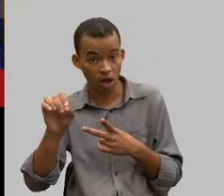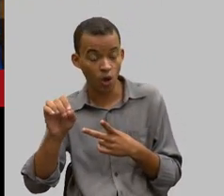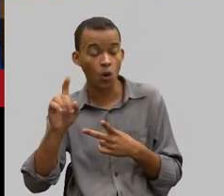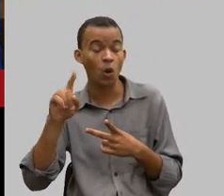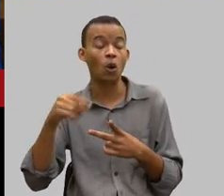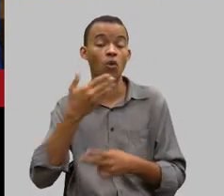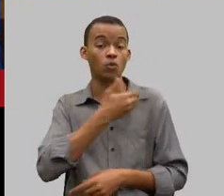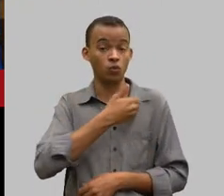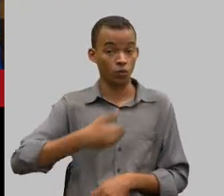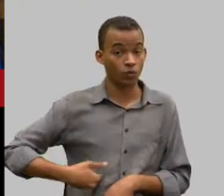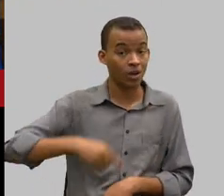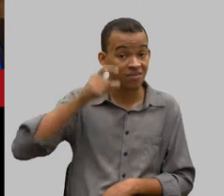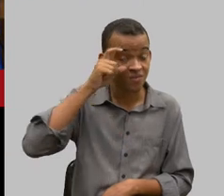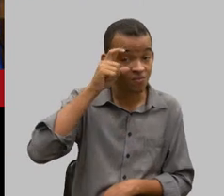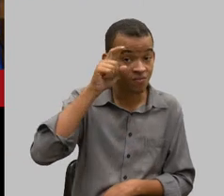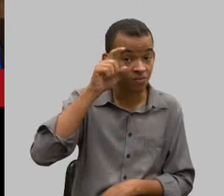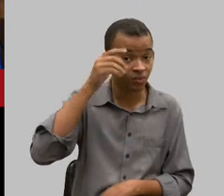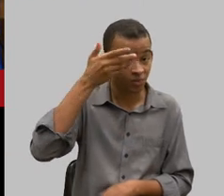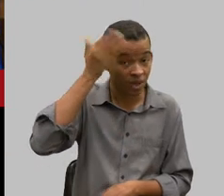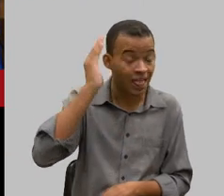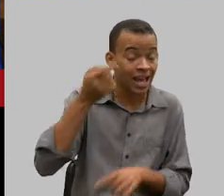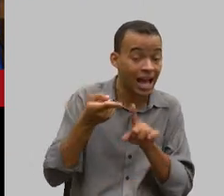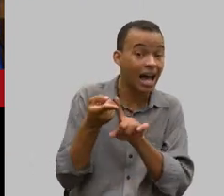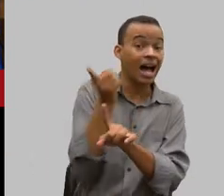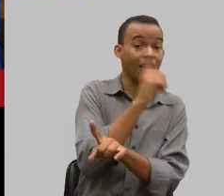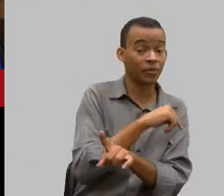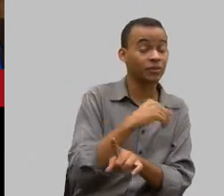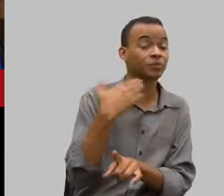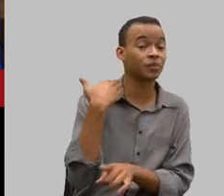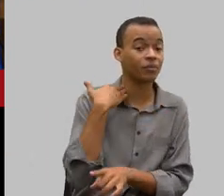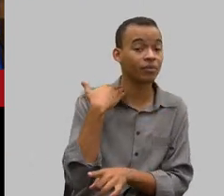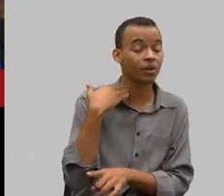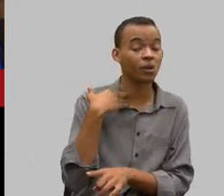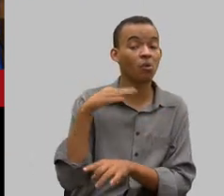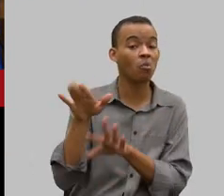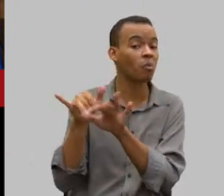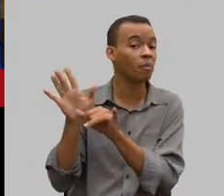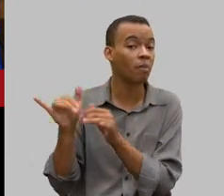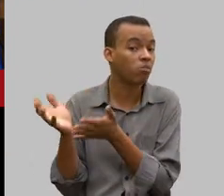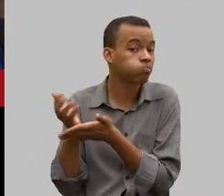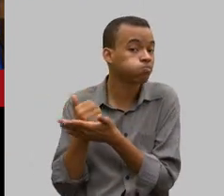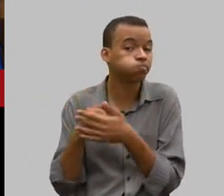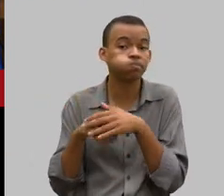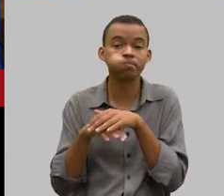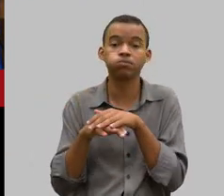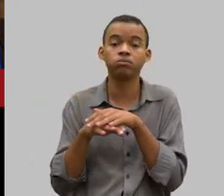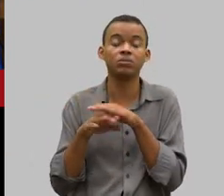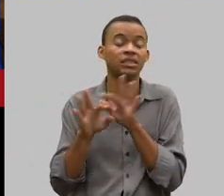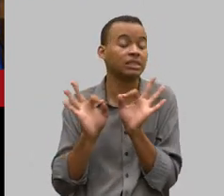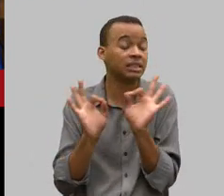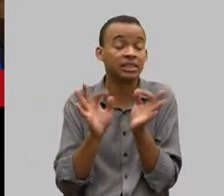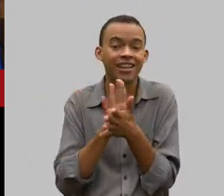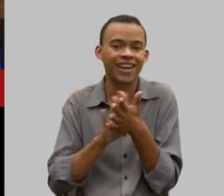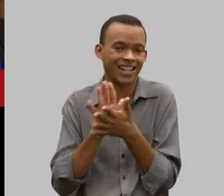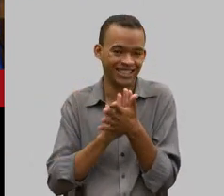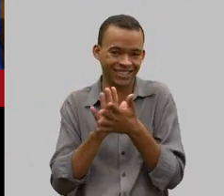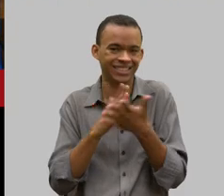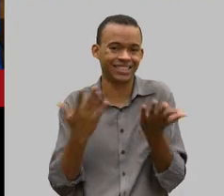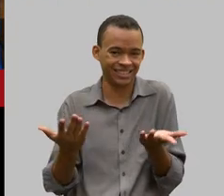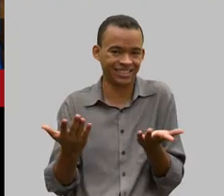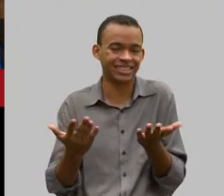eh não recolheu pros bancos né descontava do servidores e não recolhia os bancos a gente